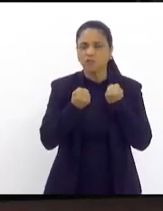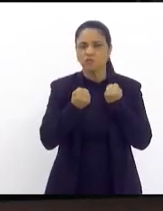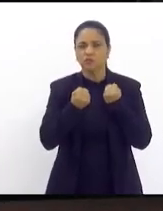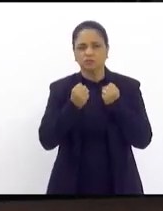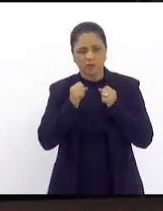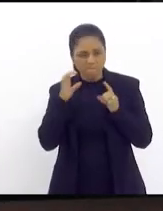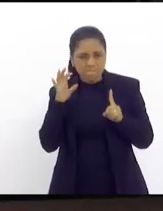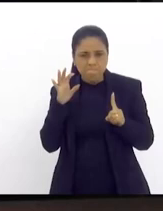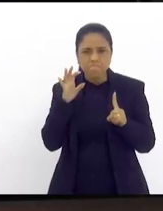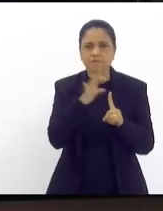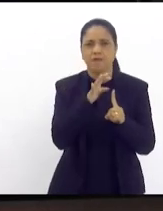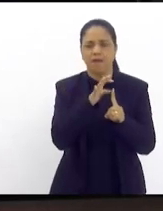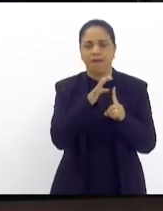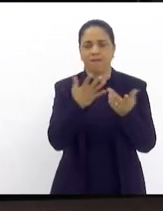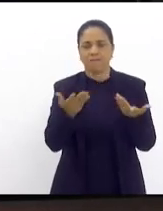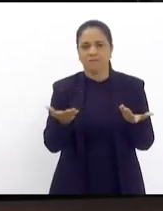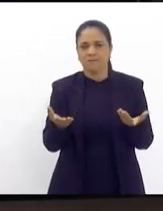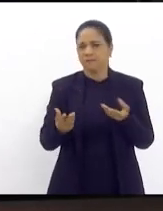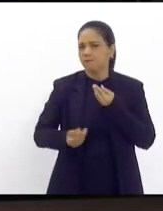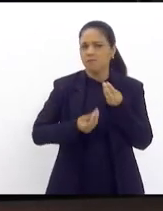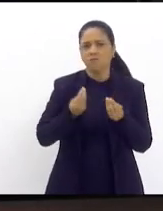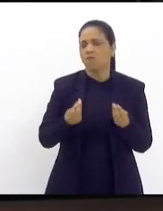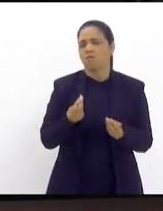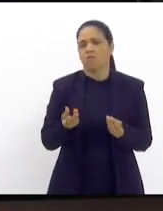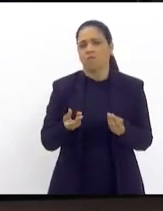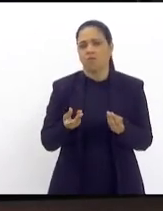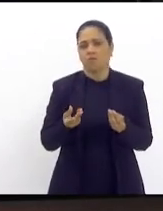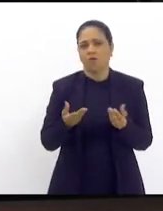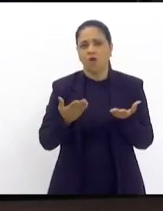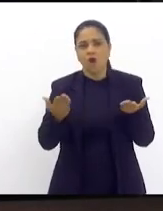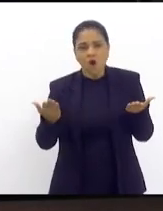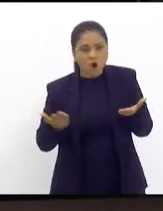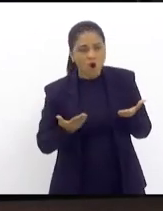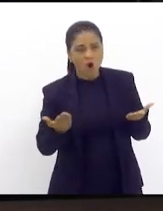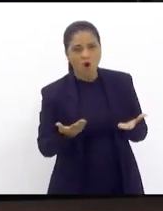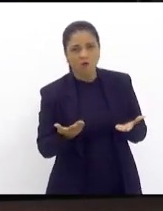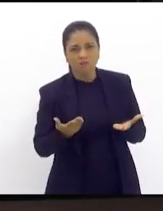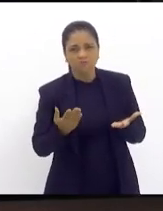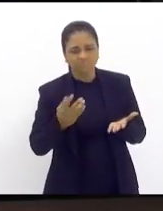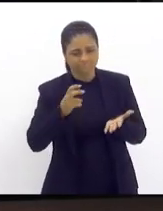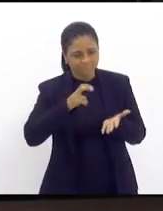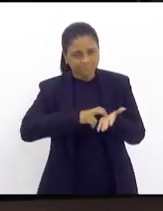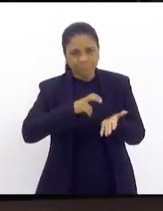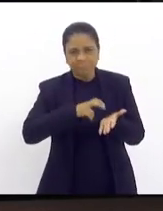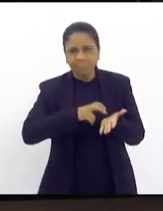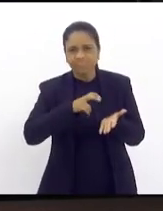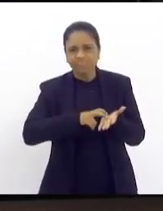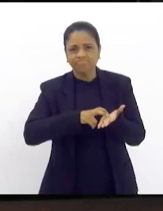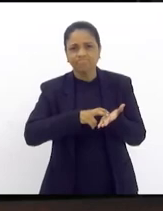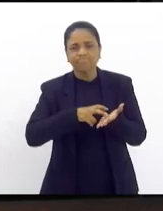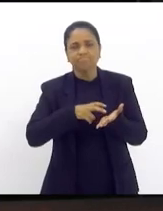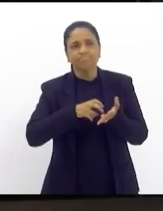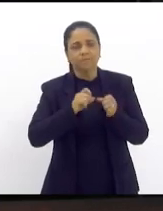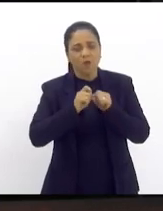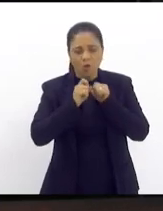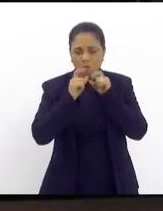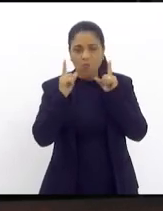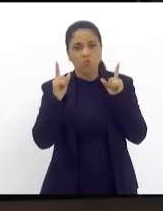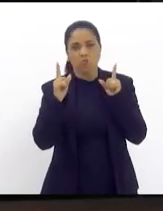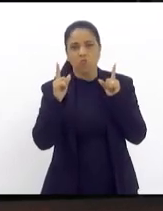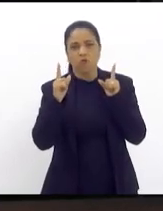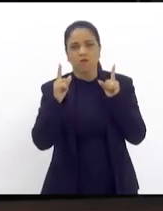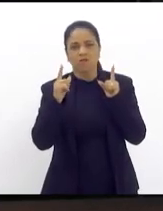então é importante dizer aqui que amanhecer com essa notícia me causou inclusive